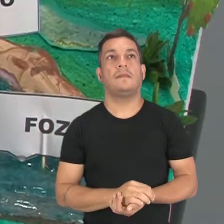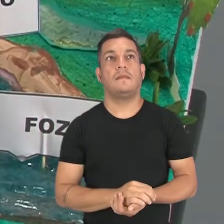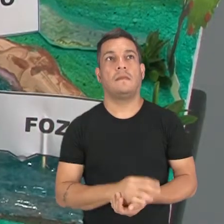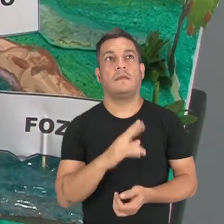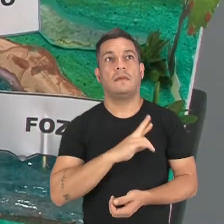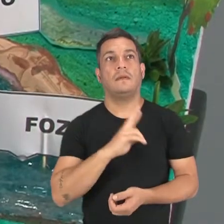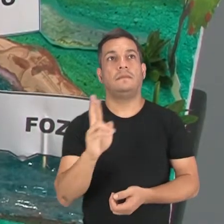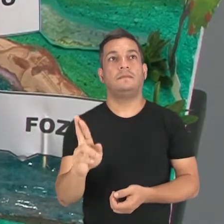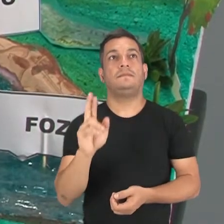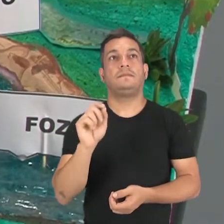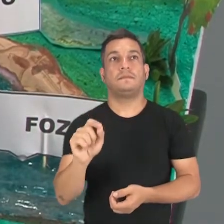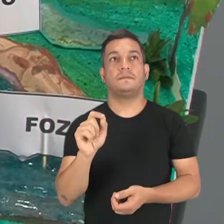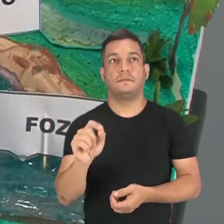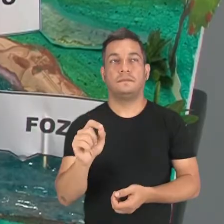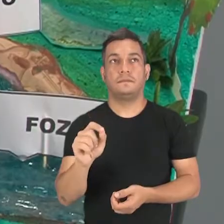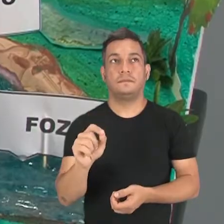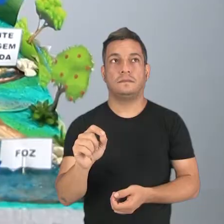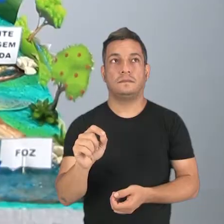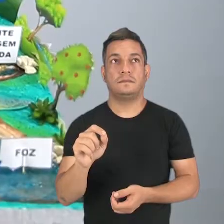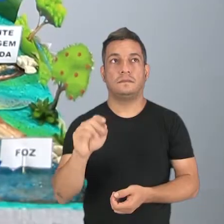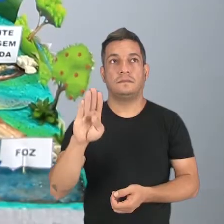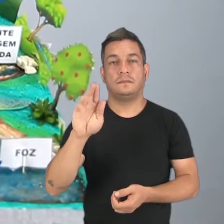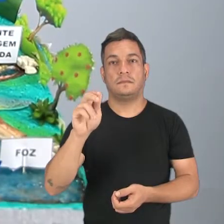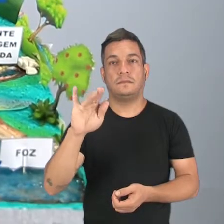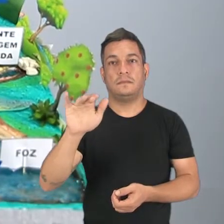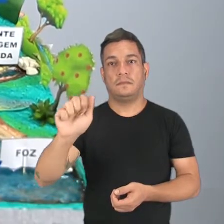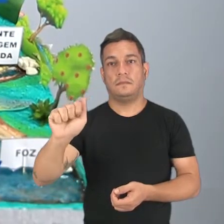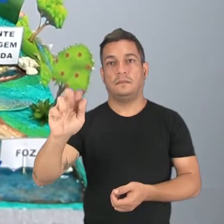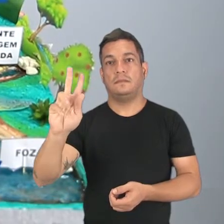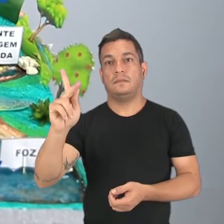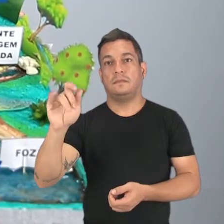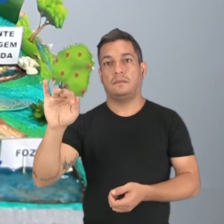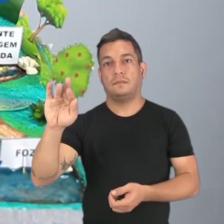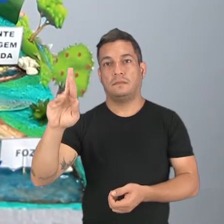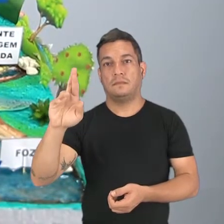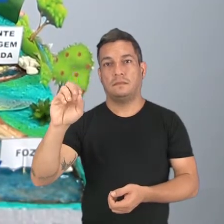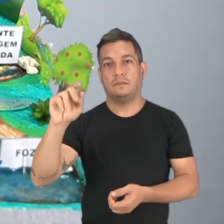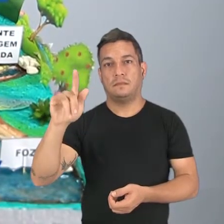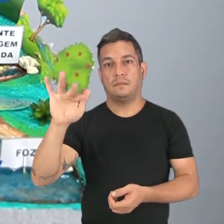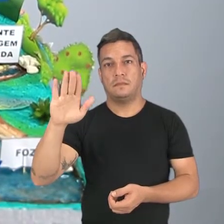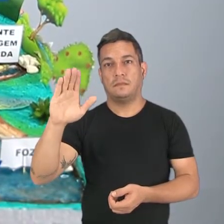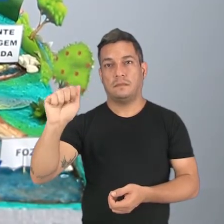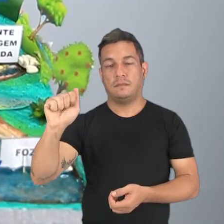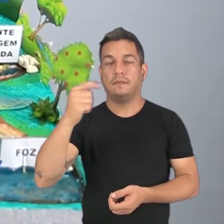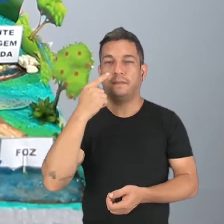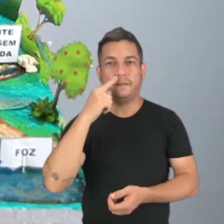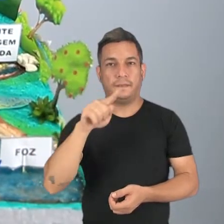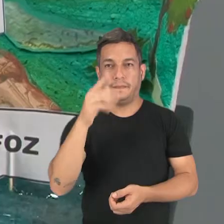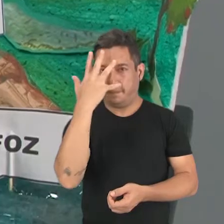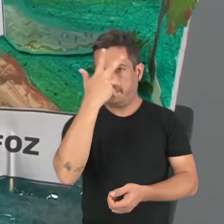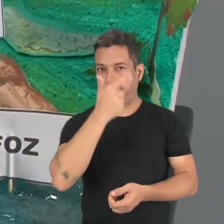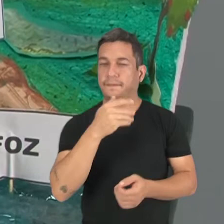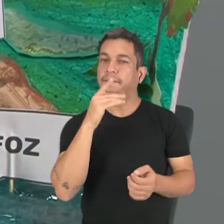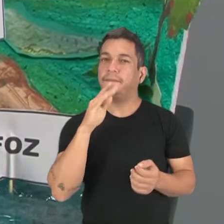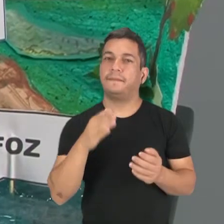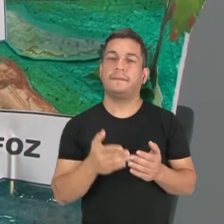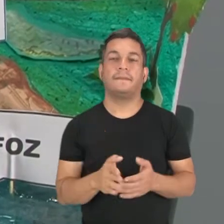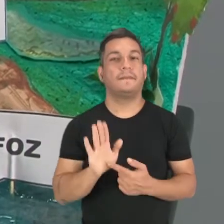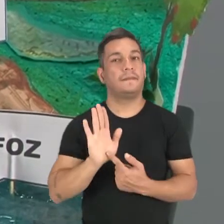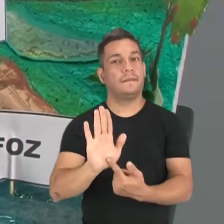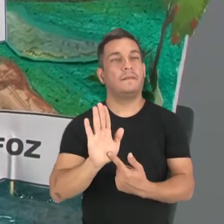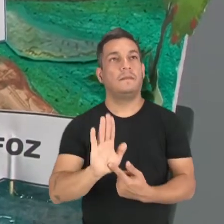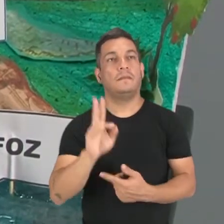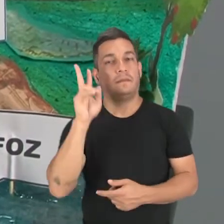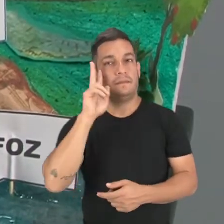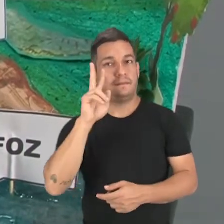está representando aqui uma bacia hidrográfica. Veja que beleza de maquete. Então, vamos relembrar